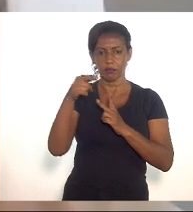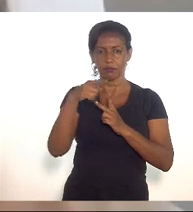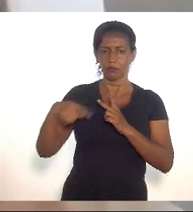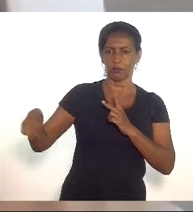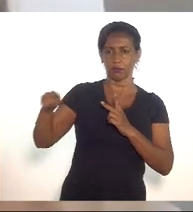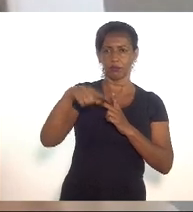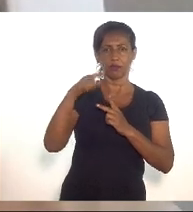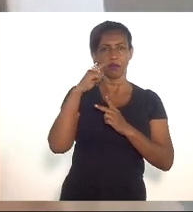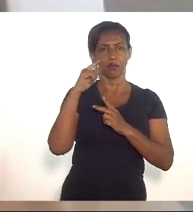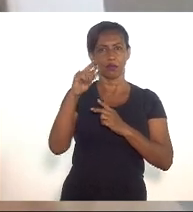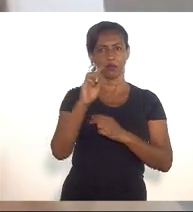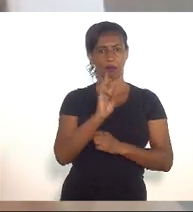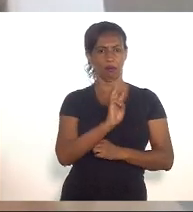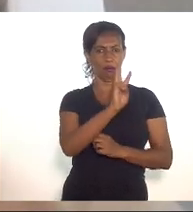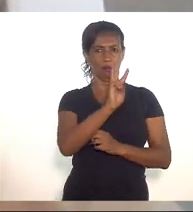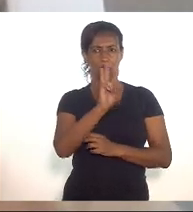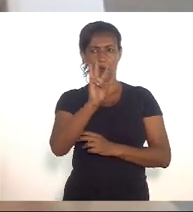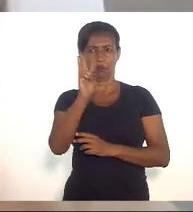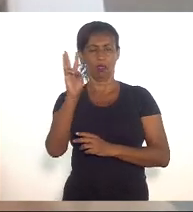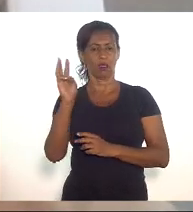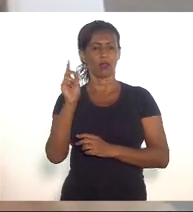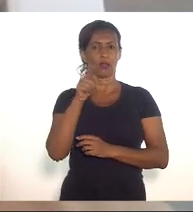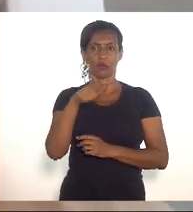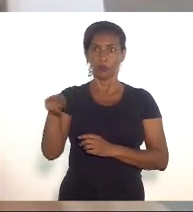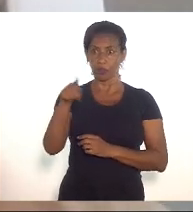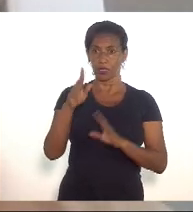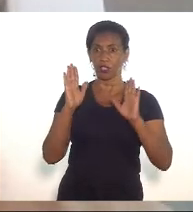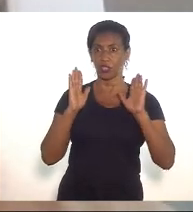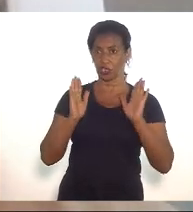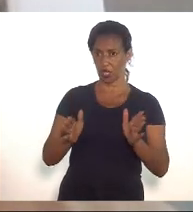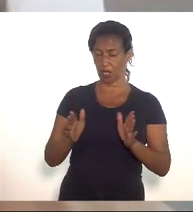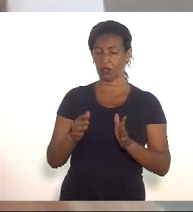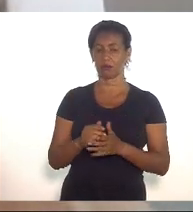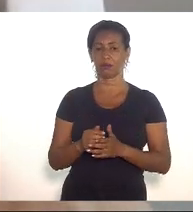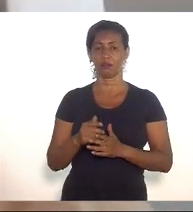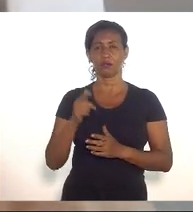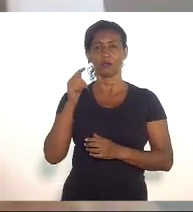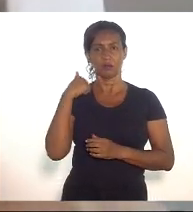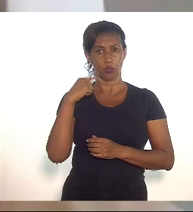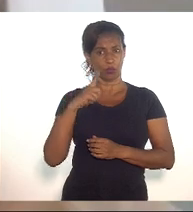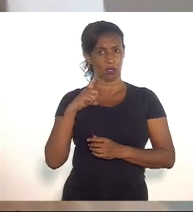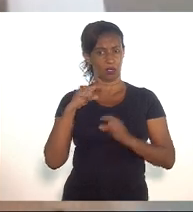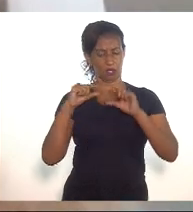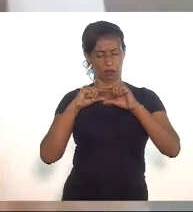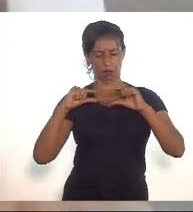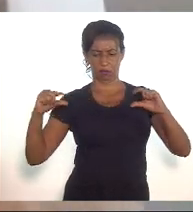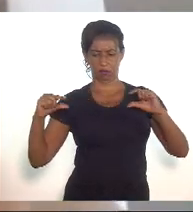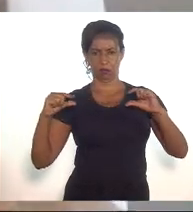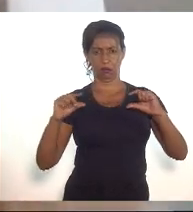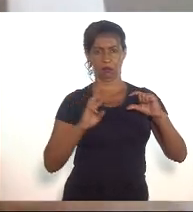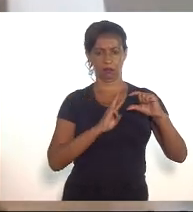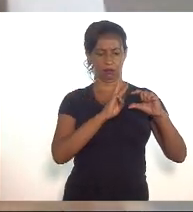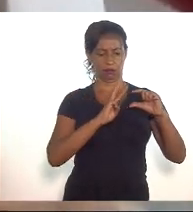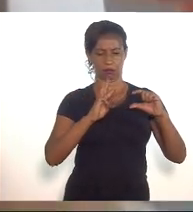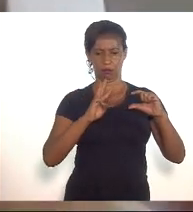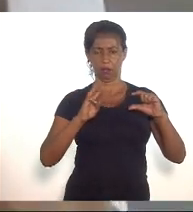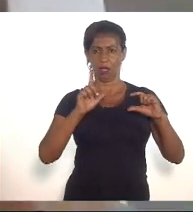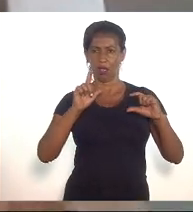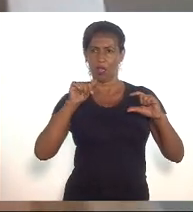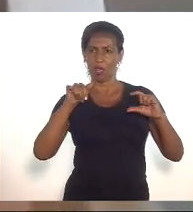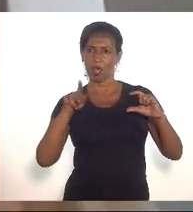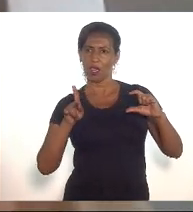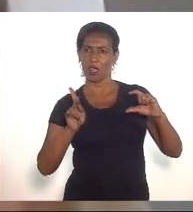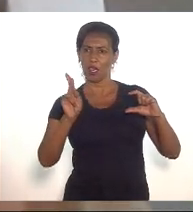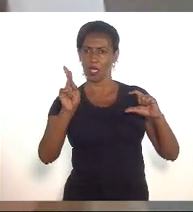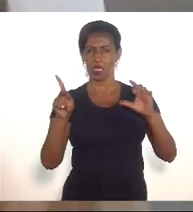no site, e eu já vou poder dar, inclusive, um link, um admin, um link